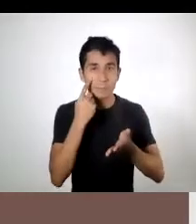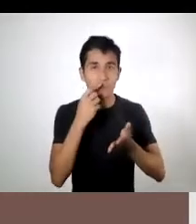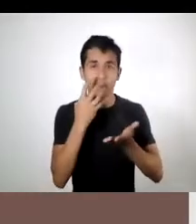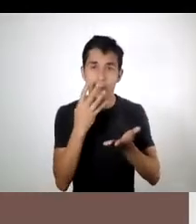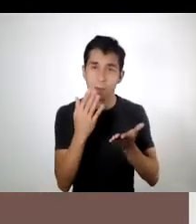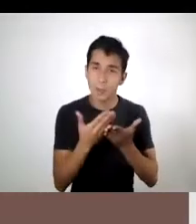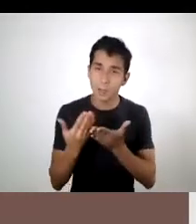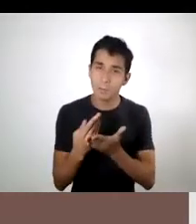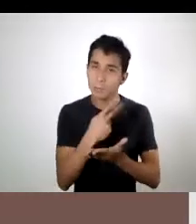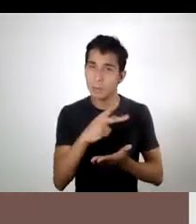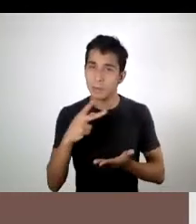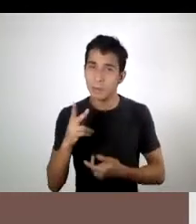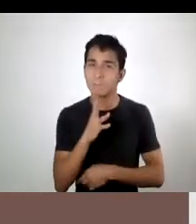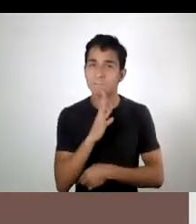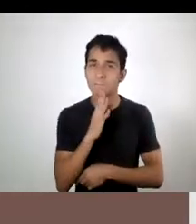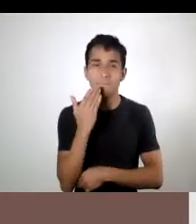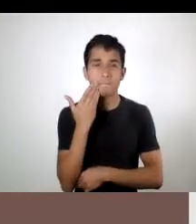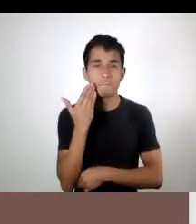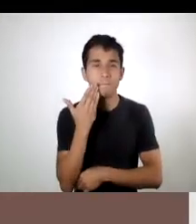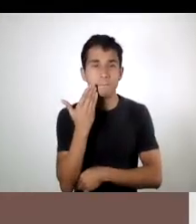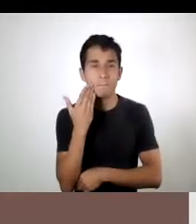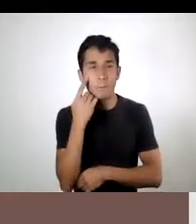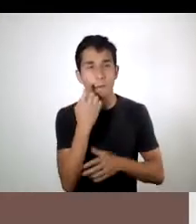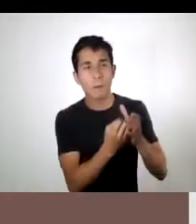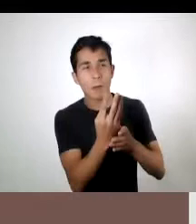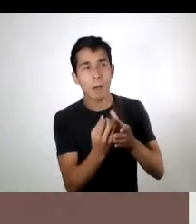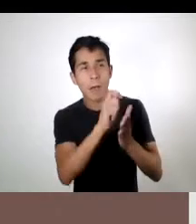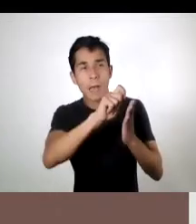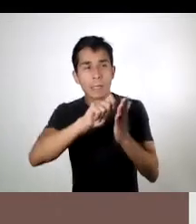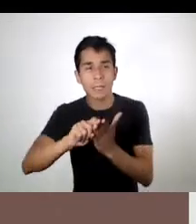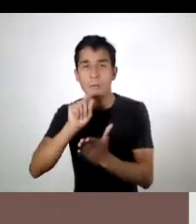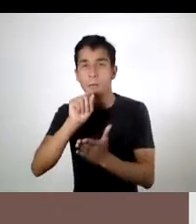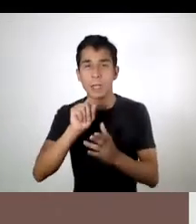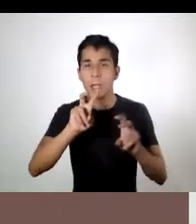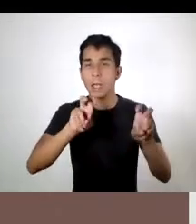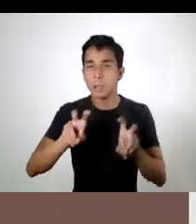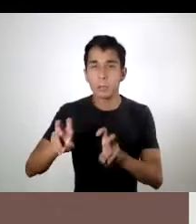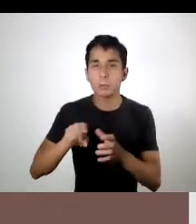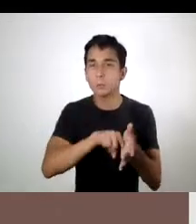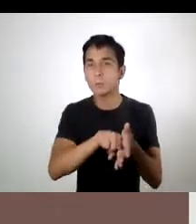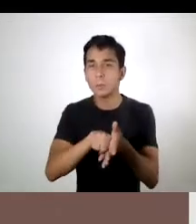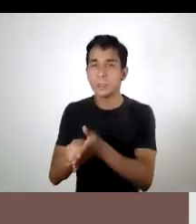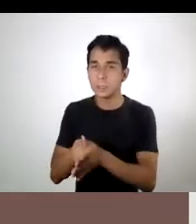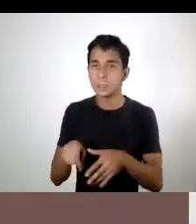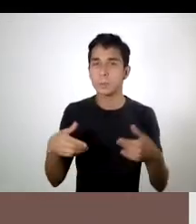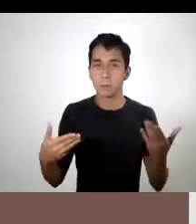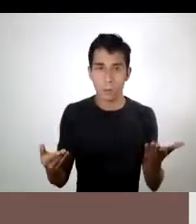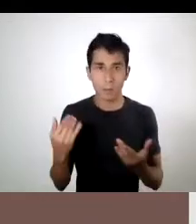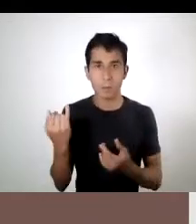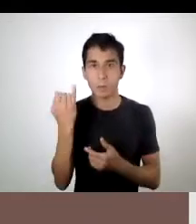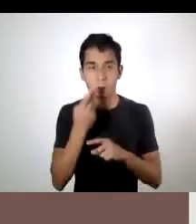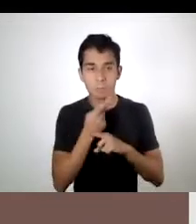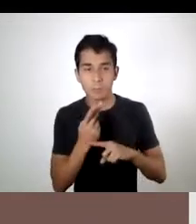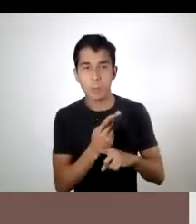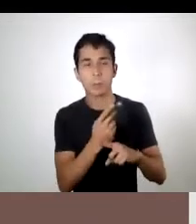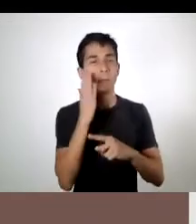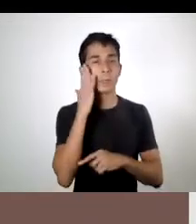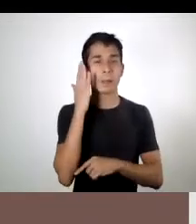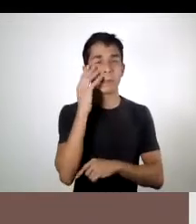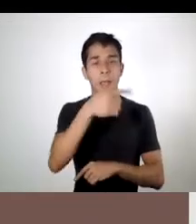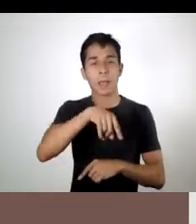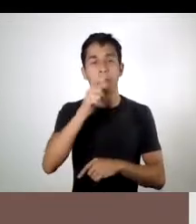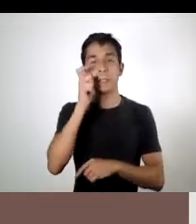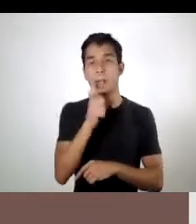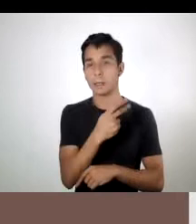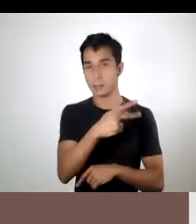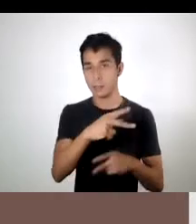literária, intelectual mesmo, o que elas estão produzindo, o que elas estão pesquisando. É importante a gente ouvir essas mulheres, tá? A Andréa,